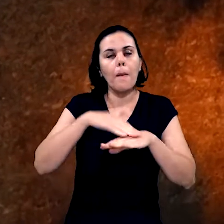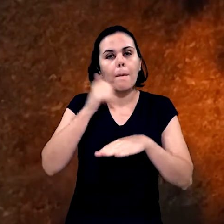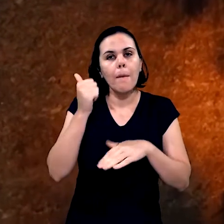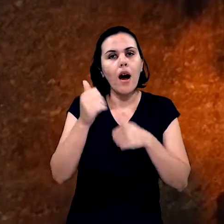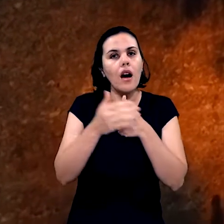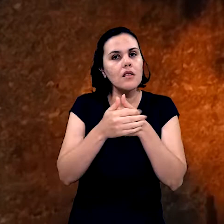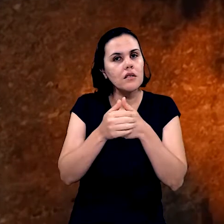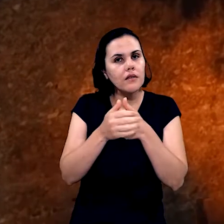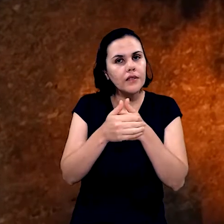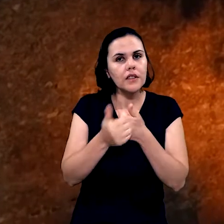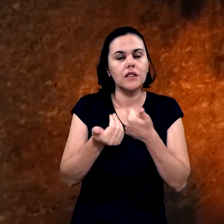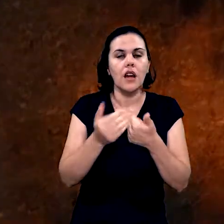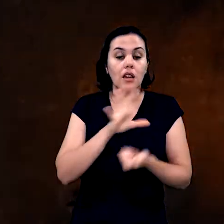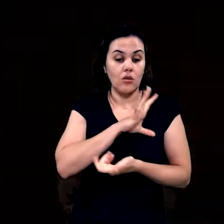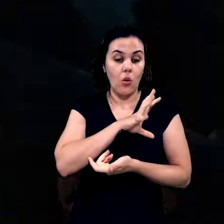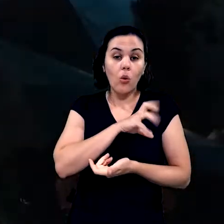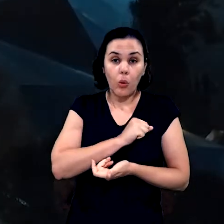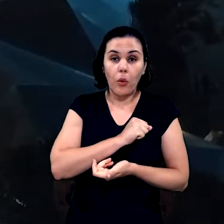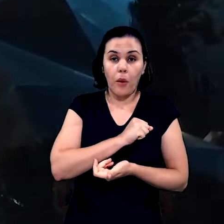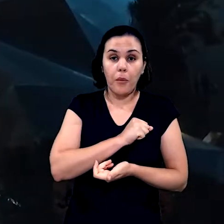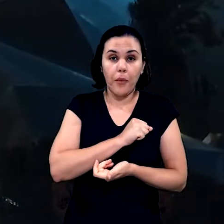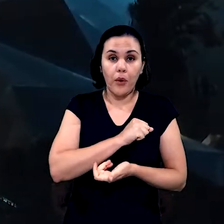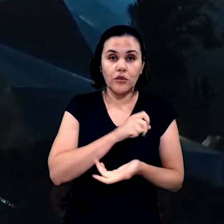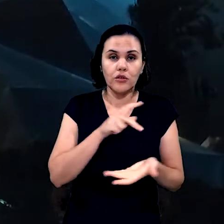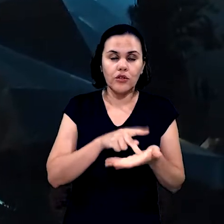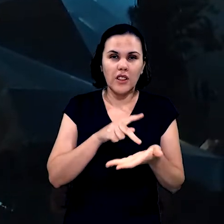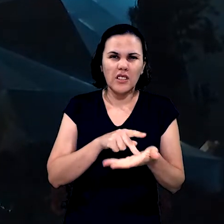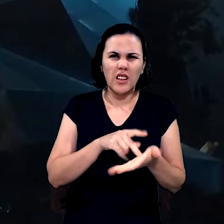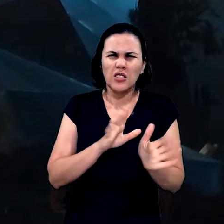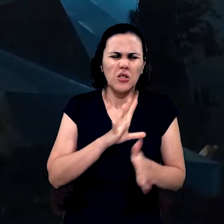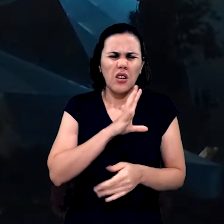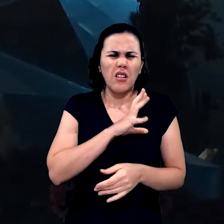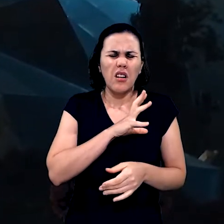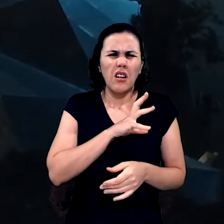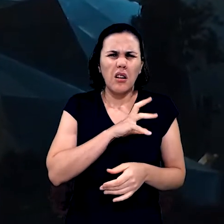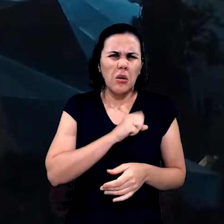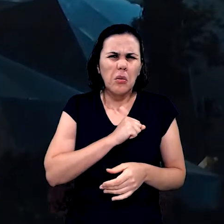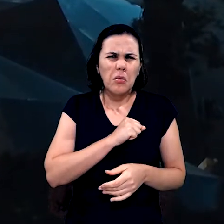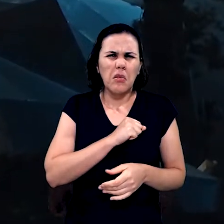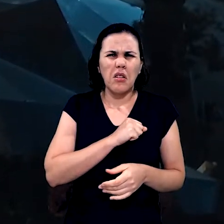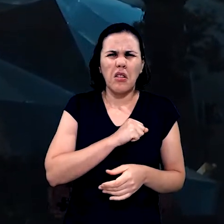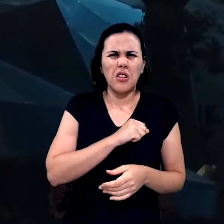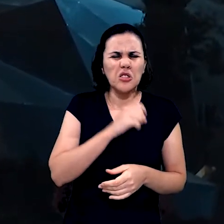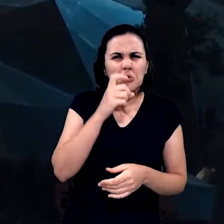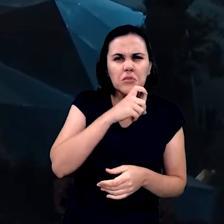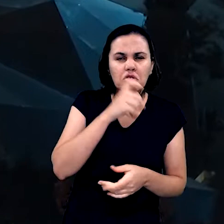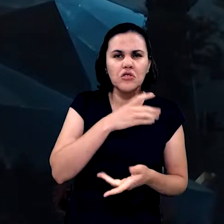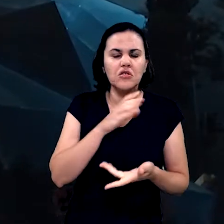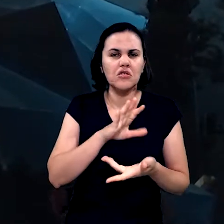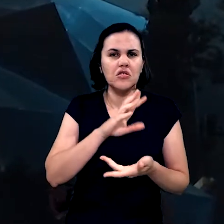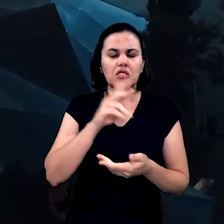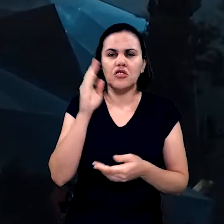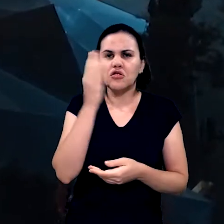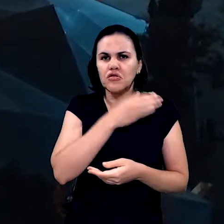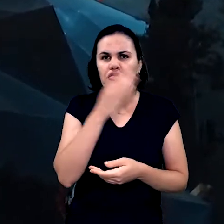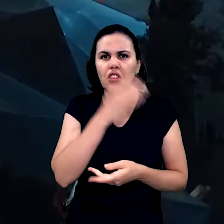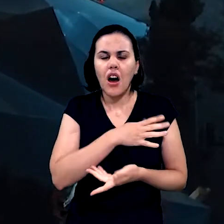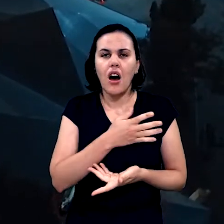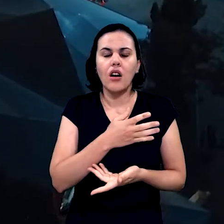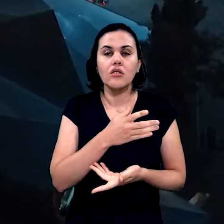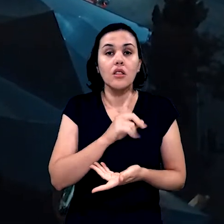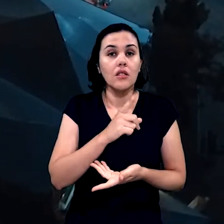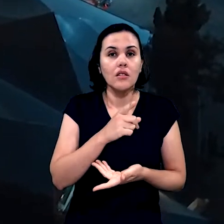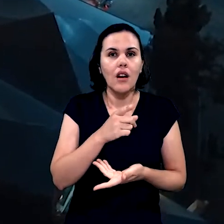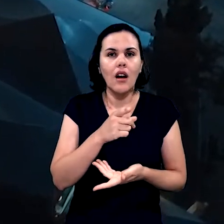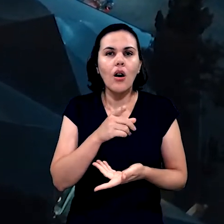né? A presença do amor, amor real, não um amor, né, de nuvens, né, que